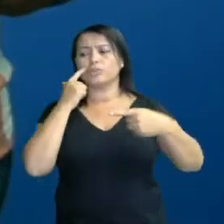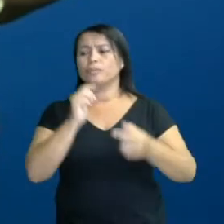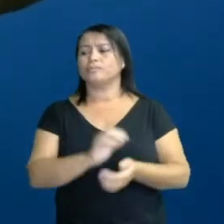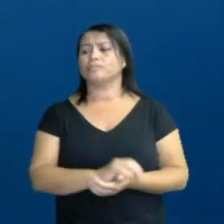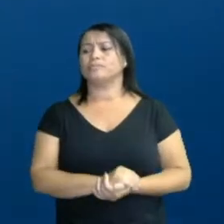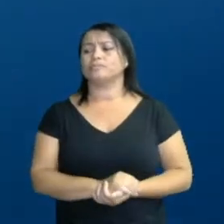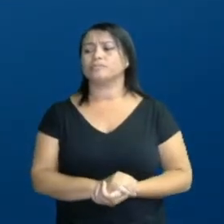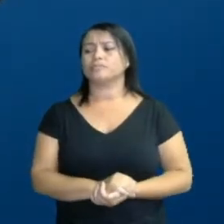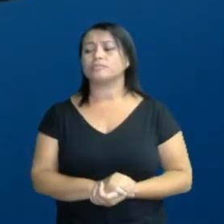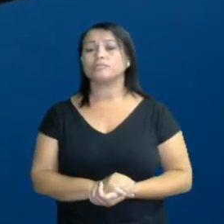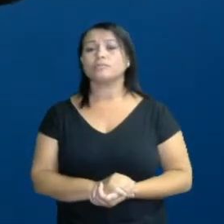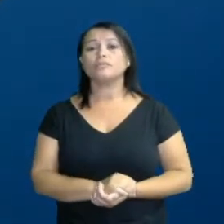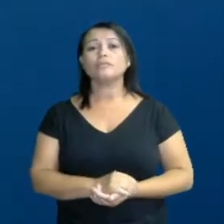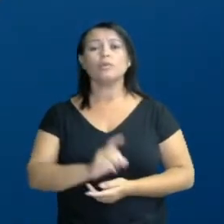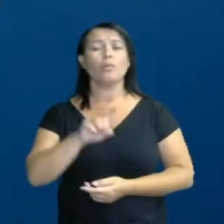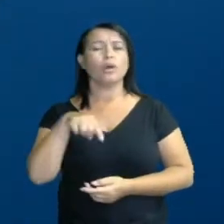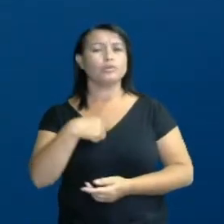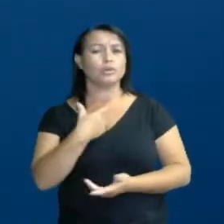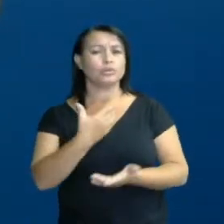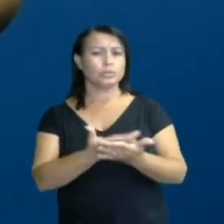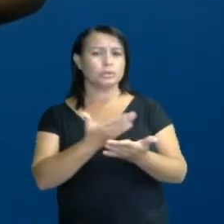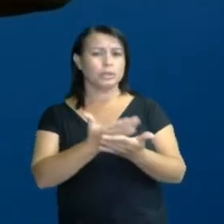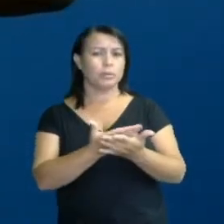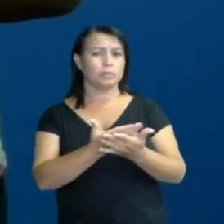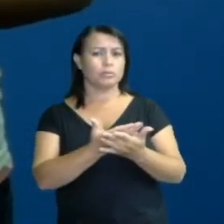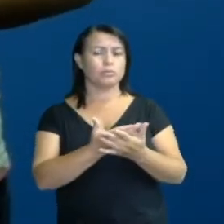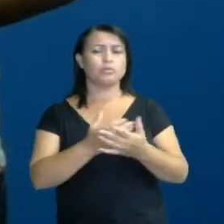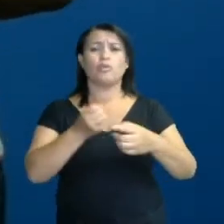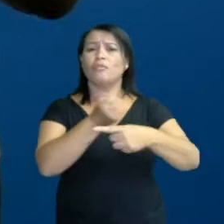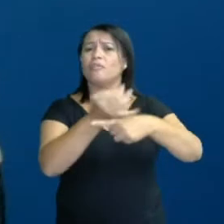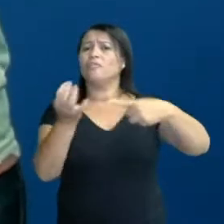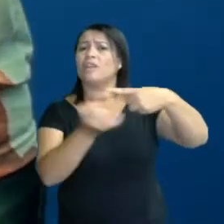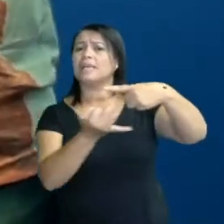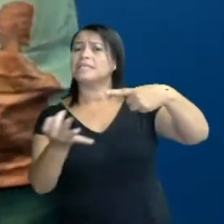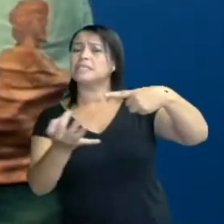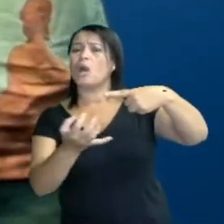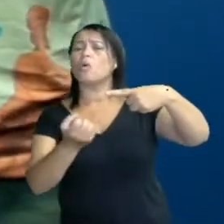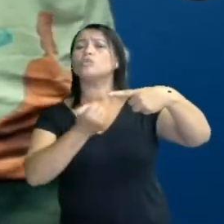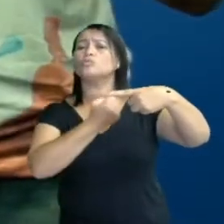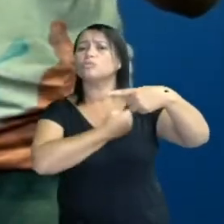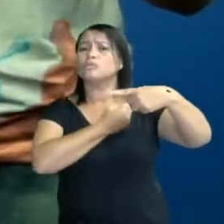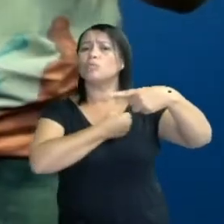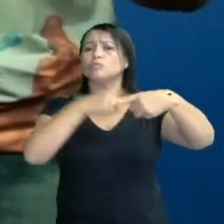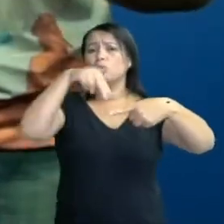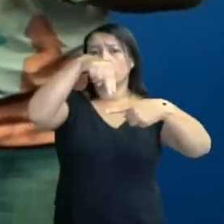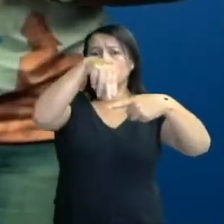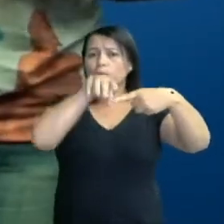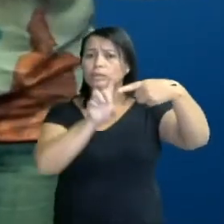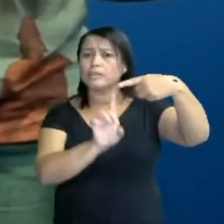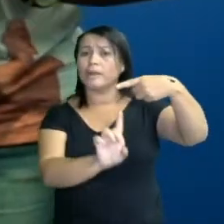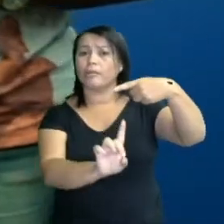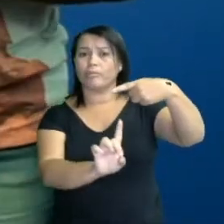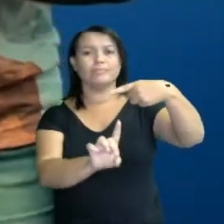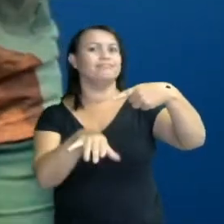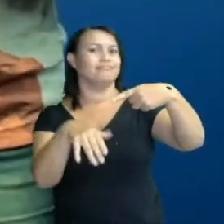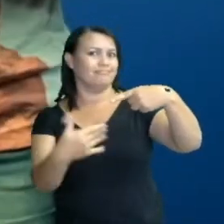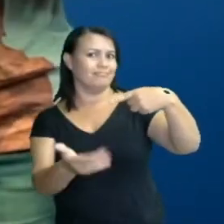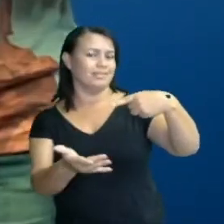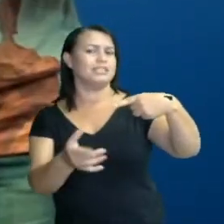só. Quando nós estávamos estudando fração, a gente estudou o quê? O numerador e o denominador. Não foi